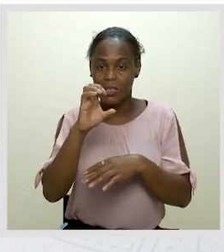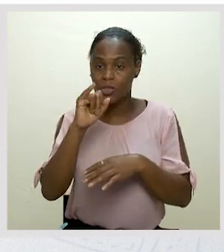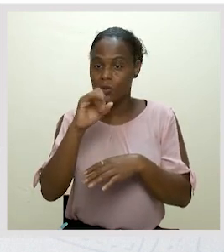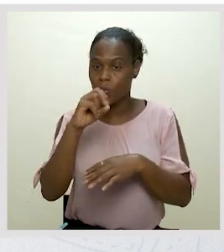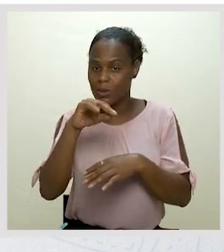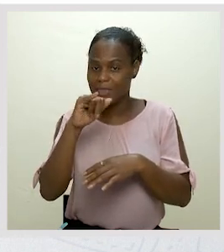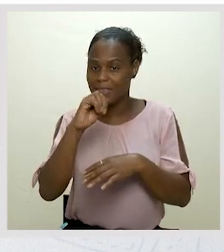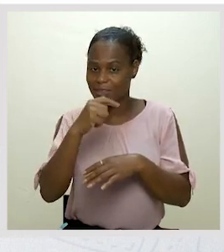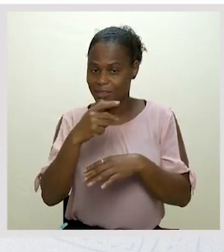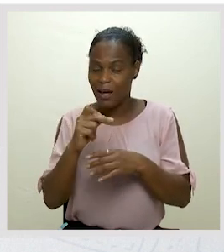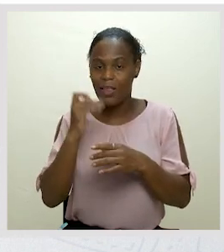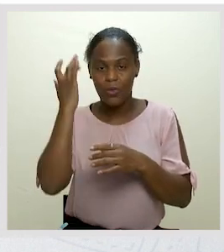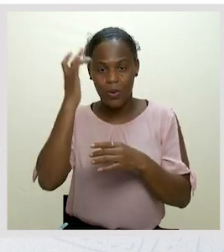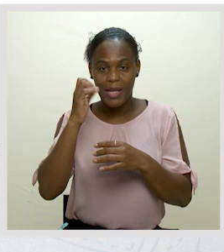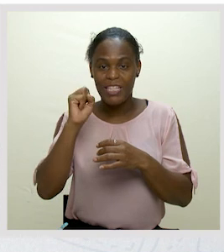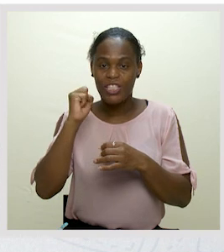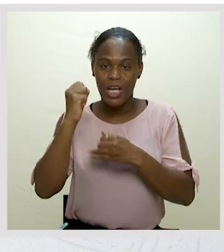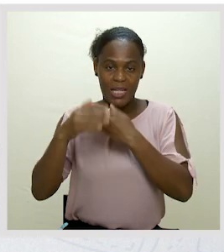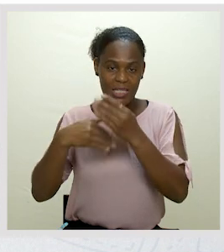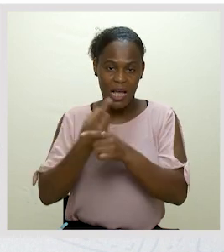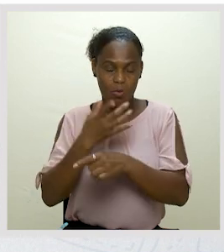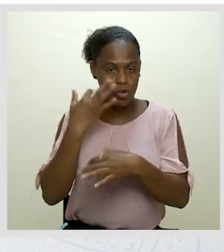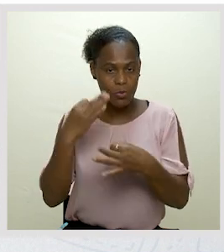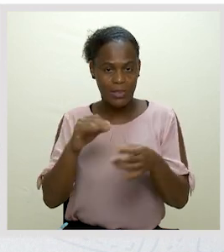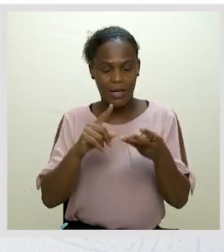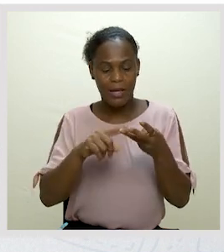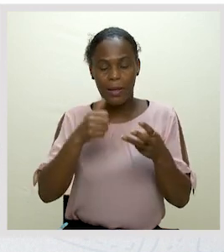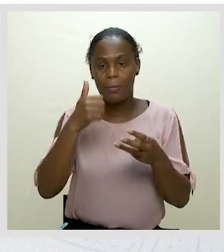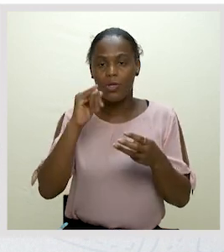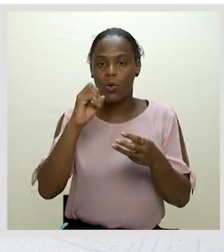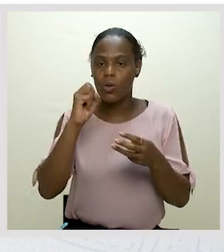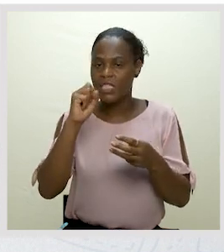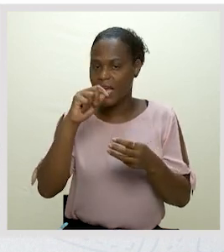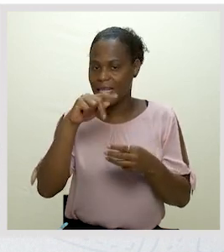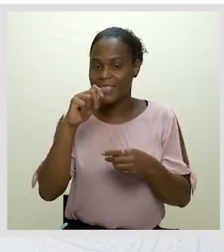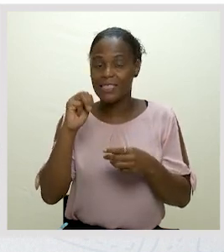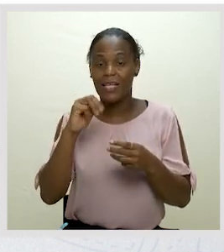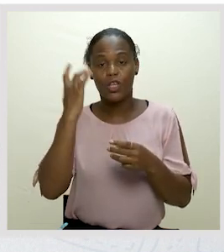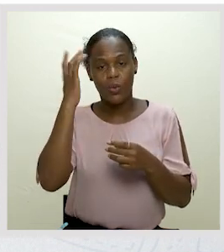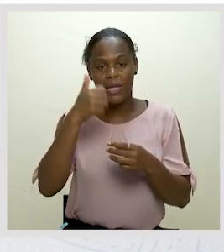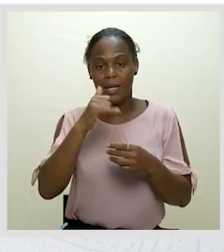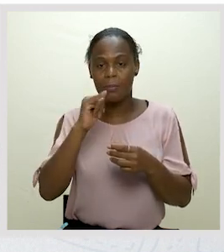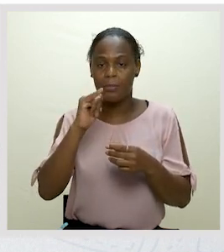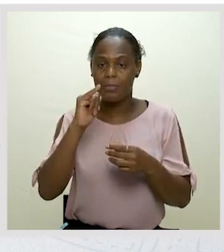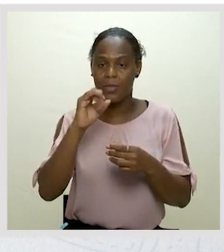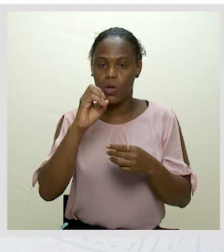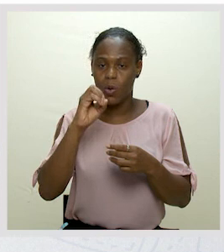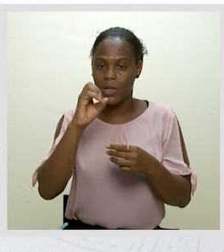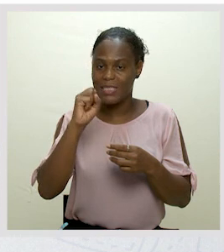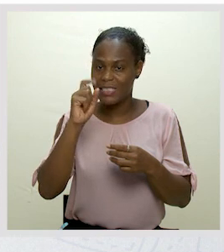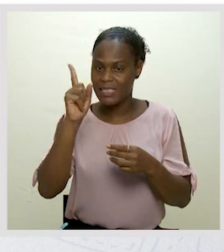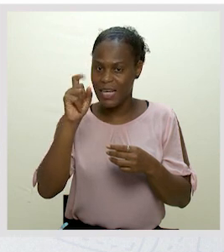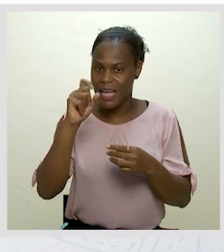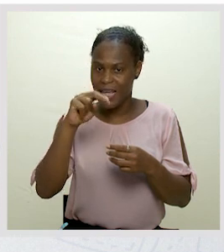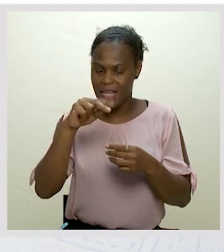criacionista, teoria da geração espontânea, ou a biogênese, teoria da biogênese,